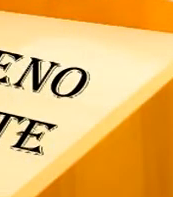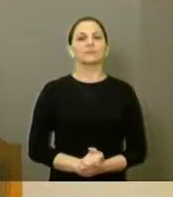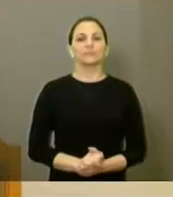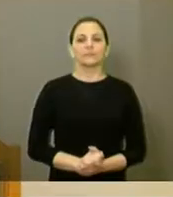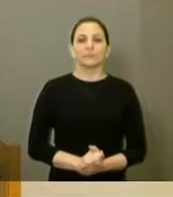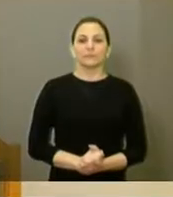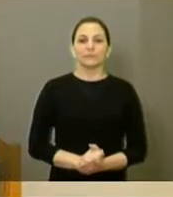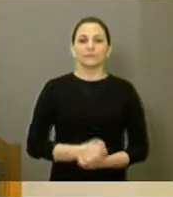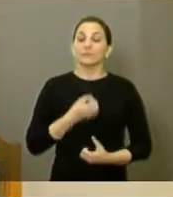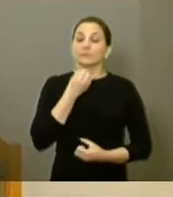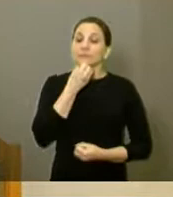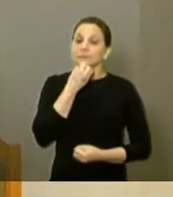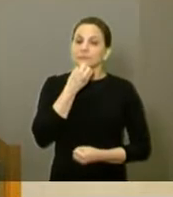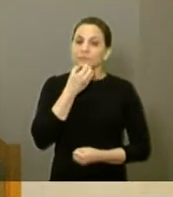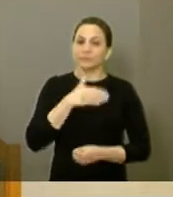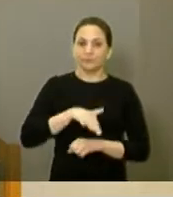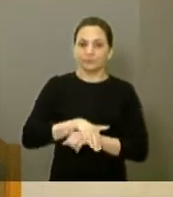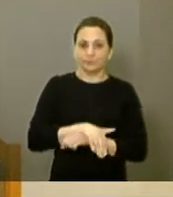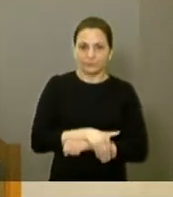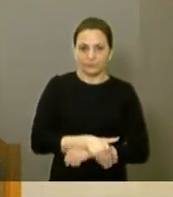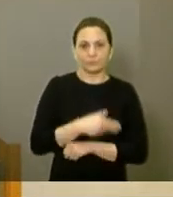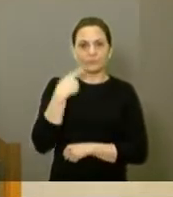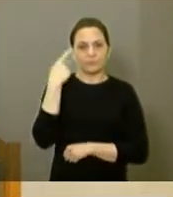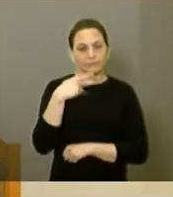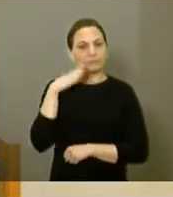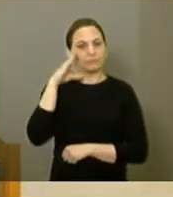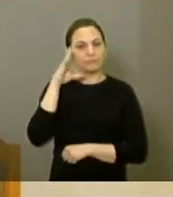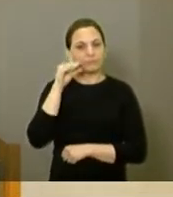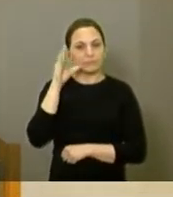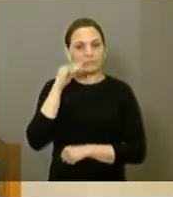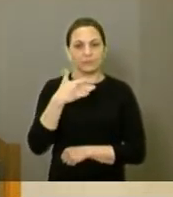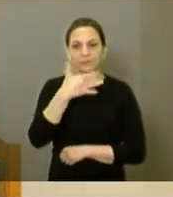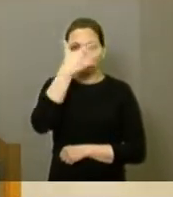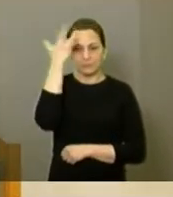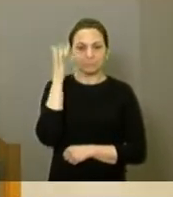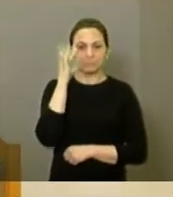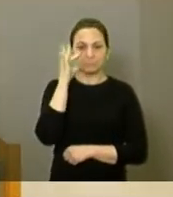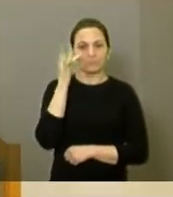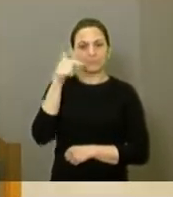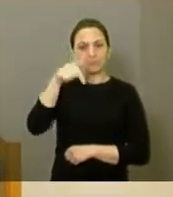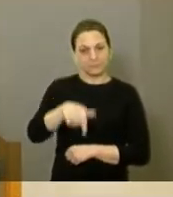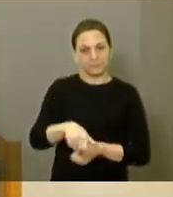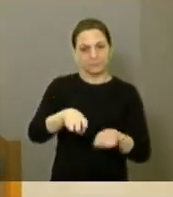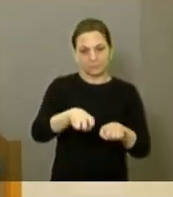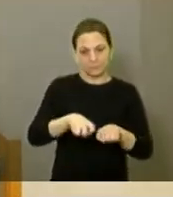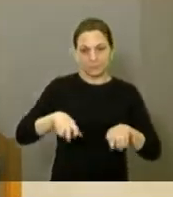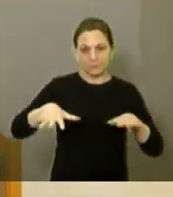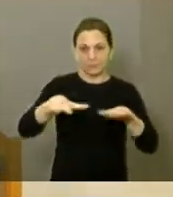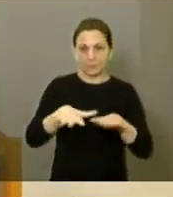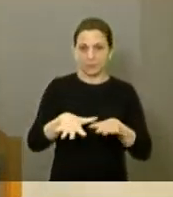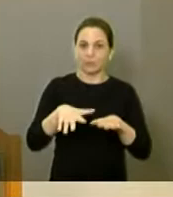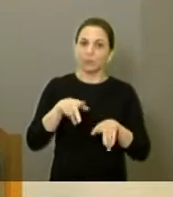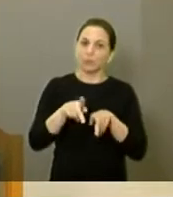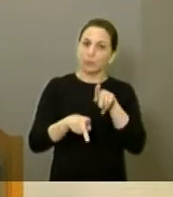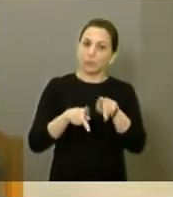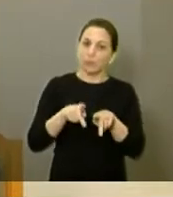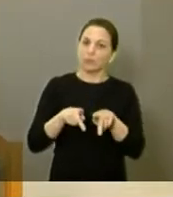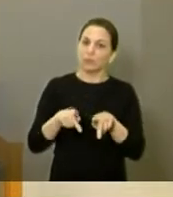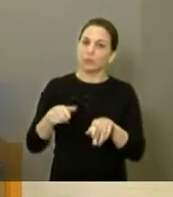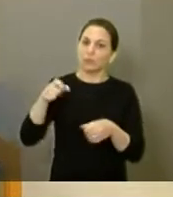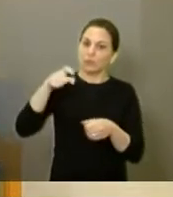boa noite os vereadores funcionários presentes aqui no plenário população que volta a acompanhar